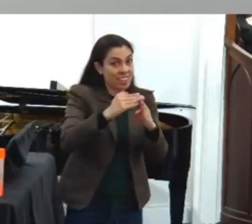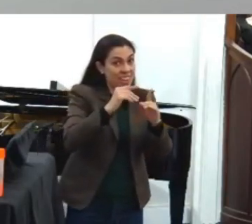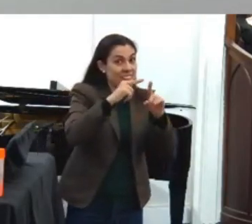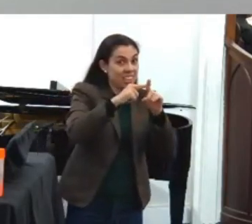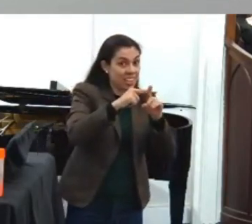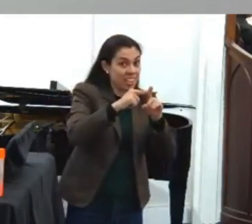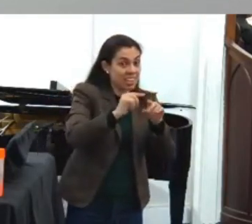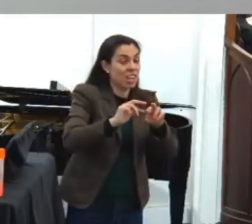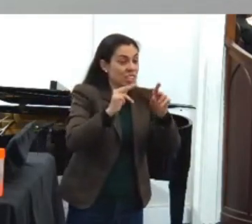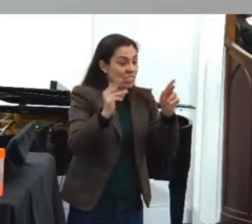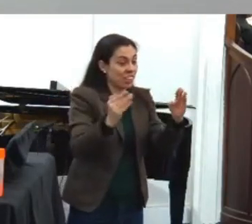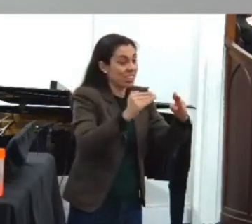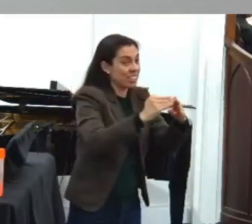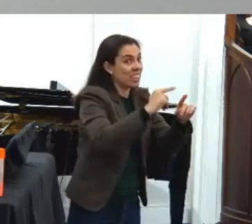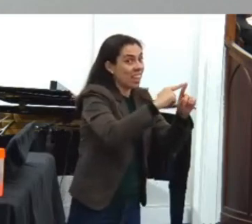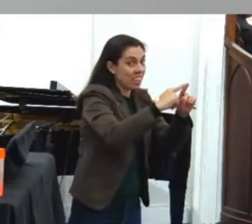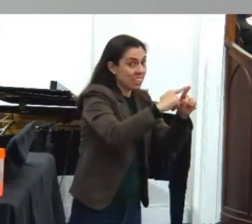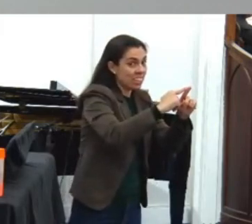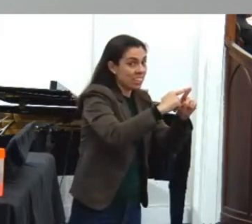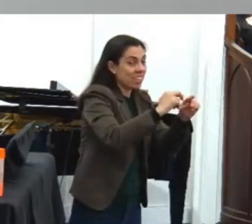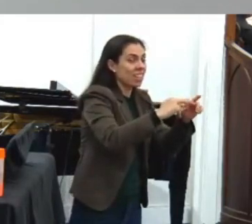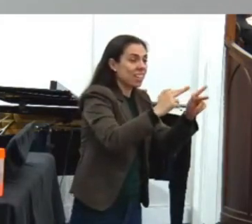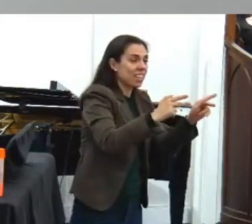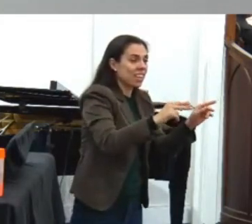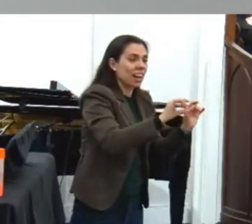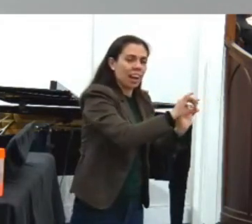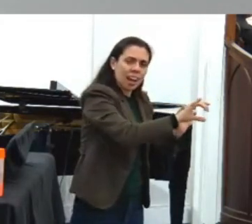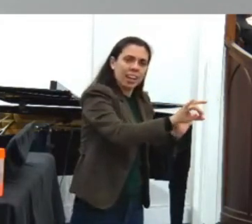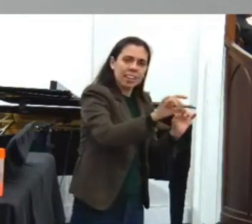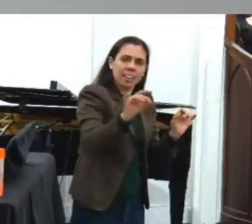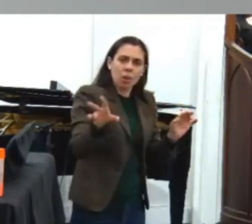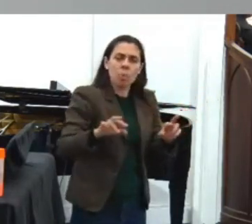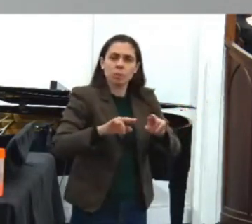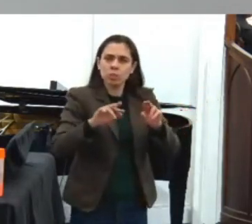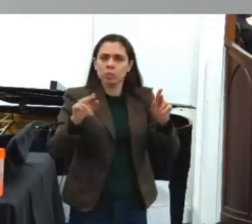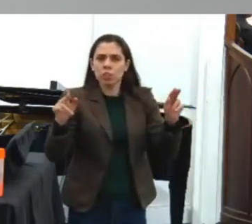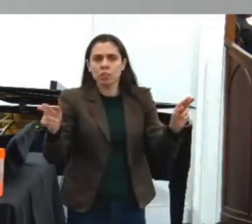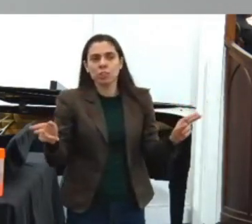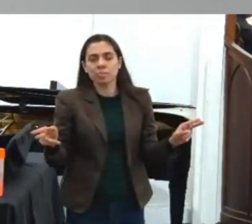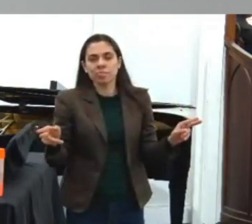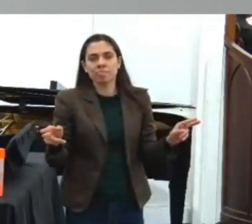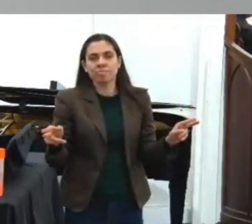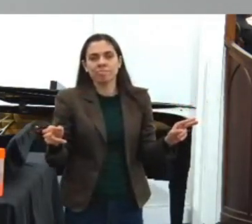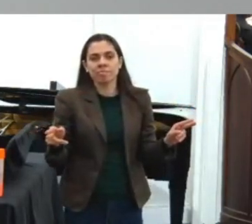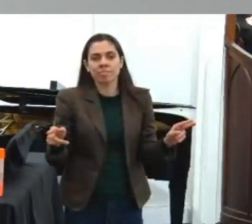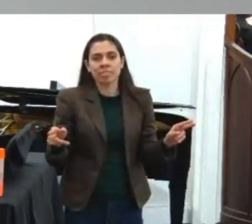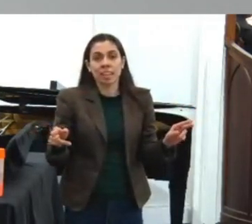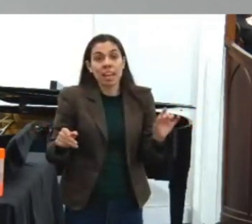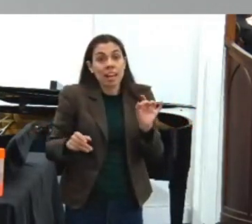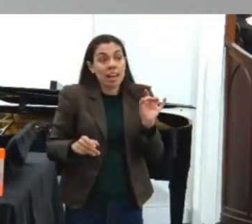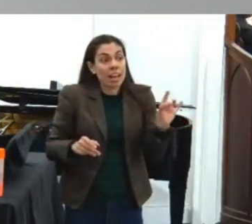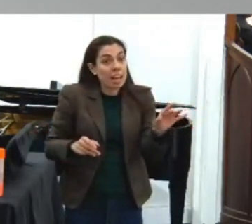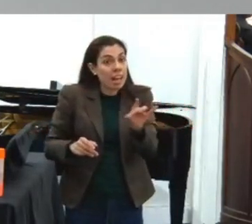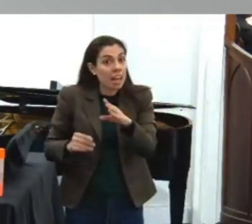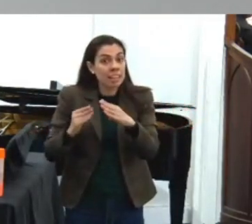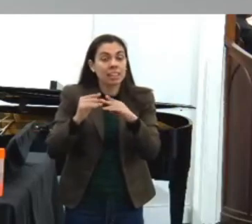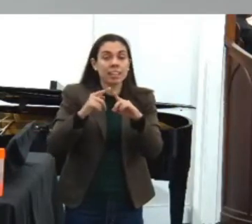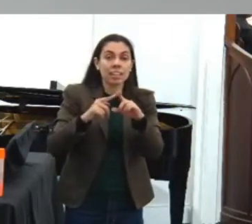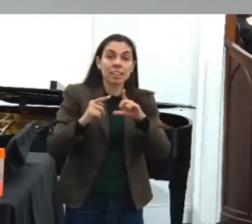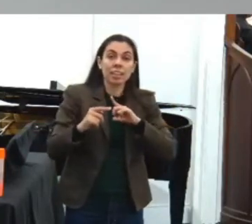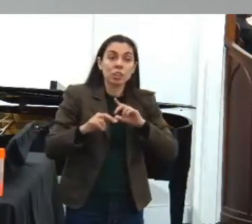enviar cartas particularmente para tratar problemas particulares na vida de cada uma